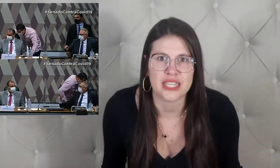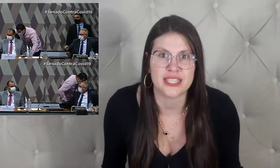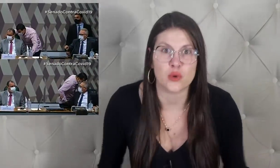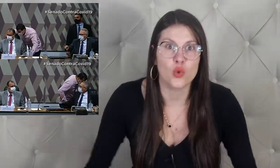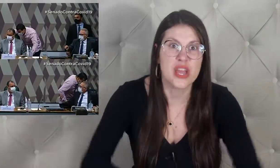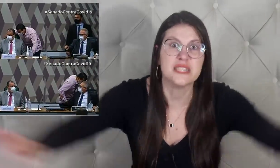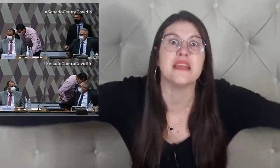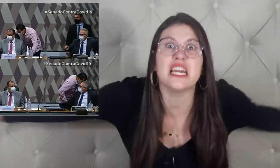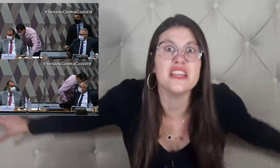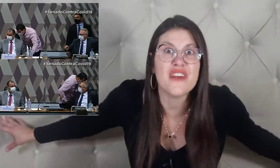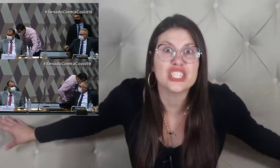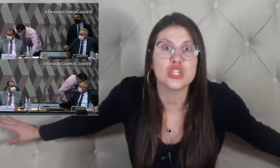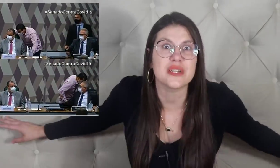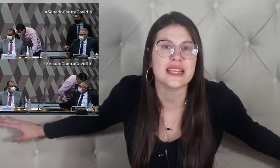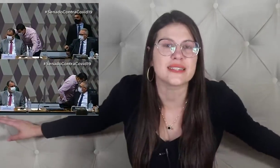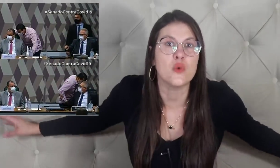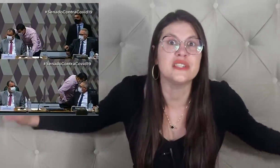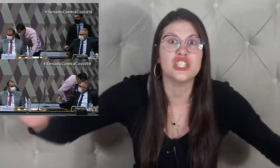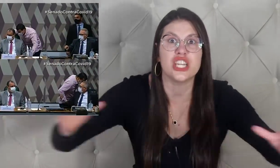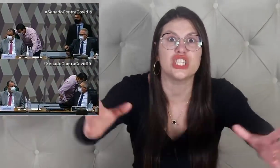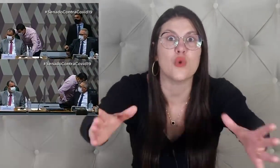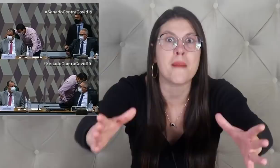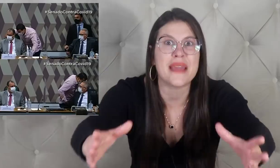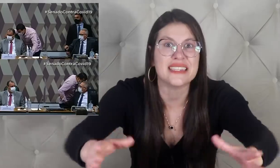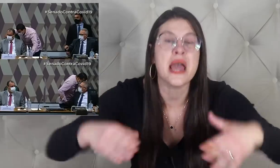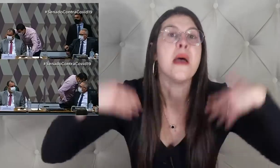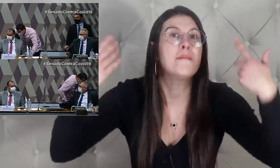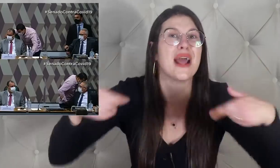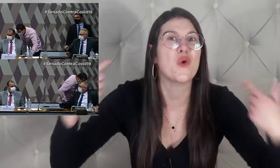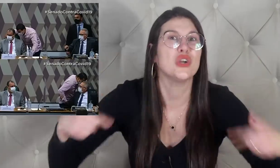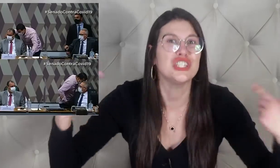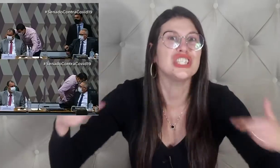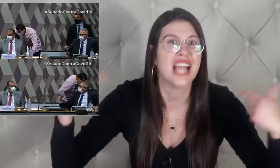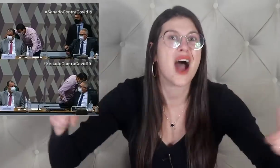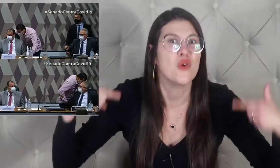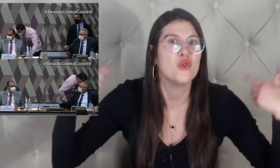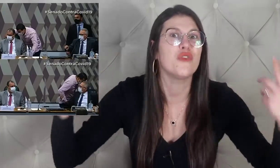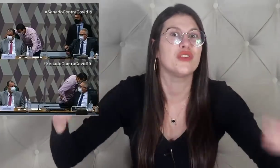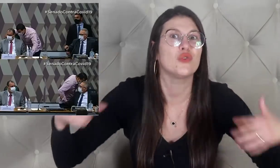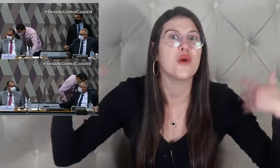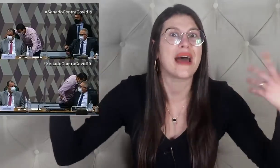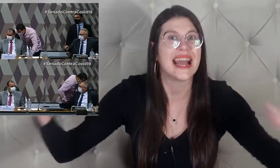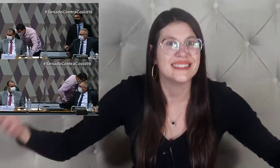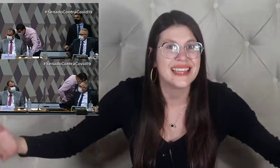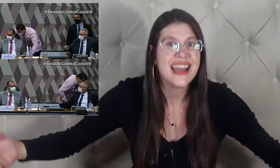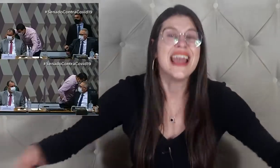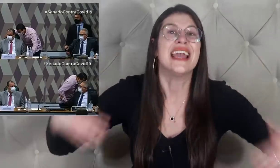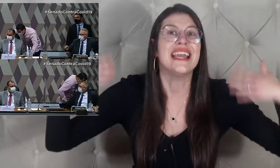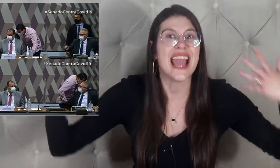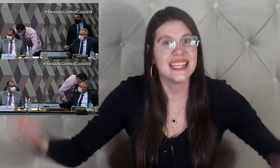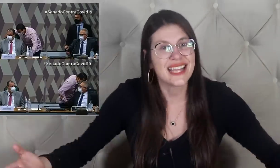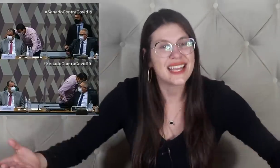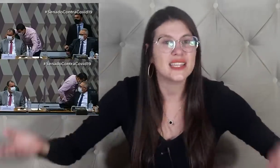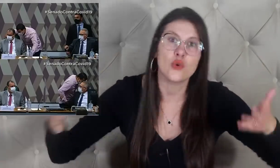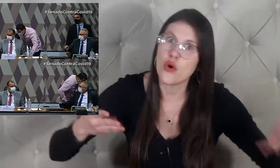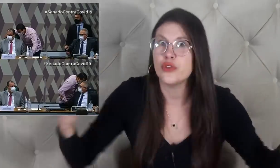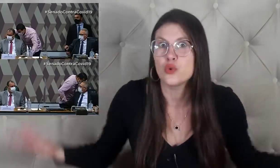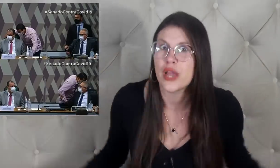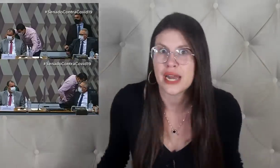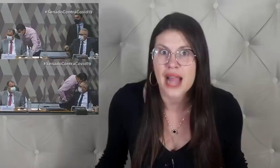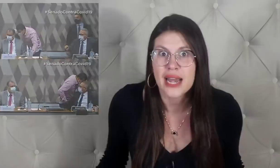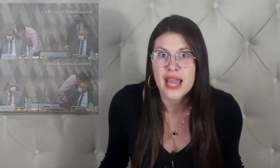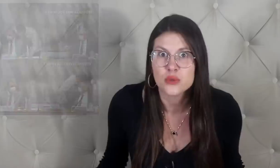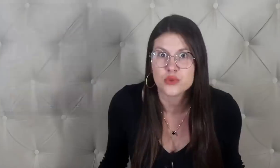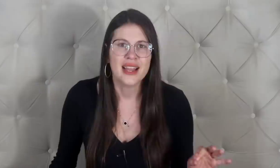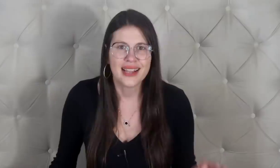impensável aconteceu. Luiz Miranda invadiu a sessão e se dirigiu à mesa pra cochichar algo no ouvido do Omar Azia e em seguida no